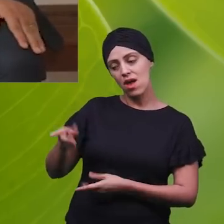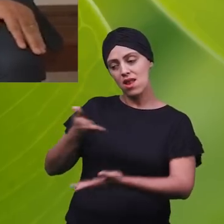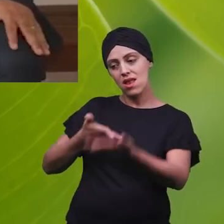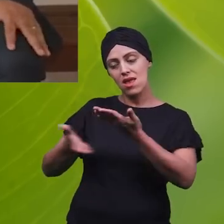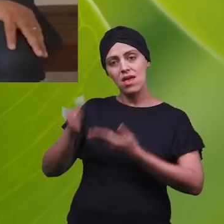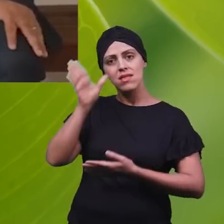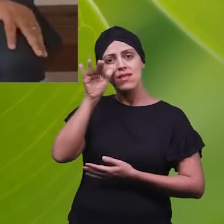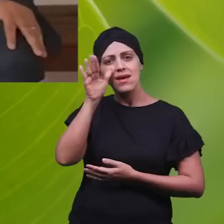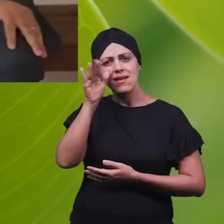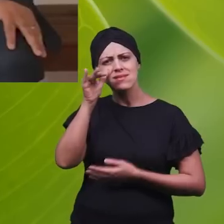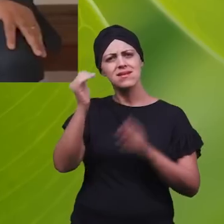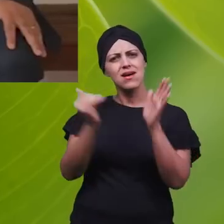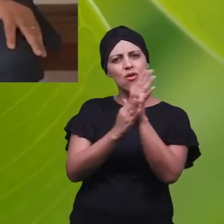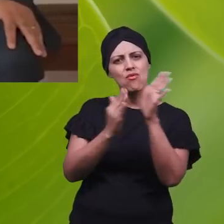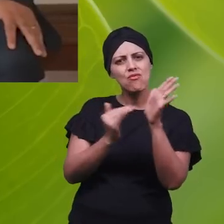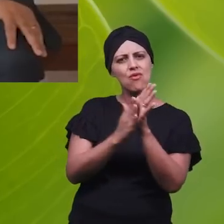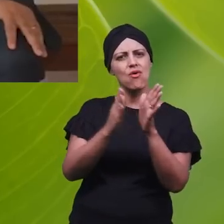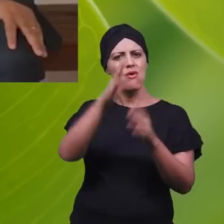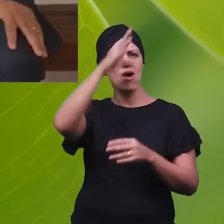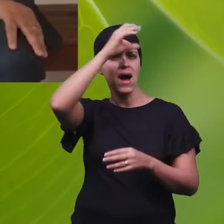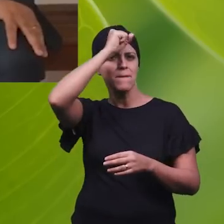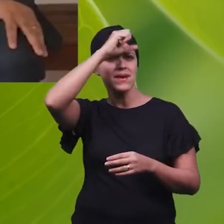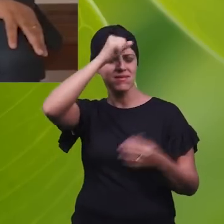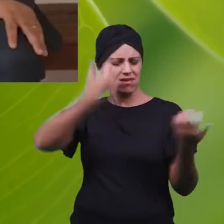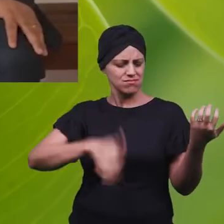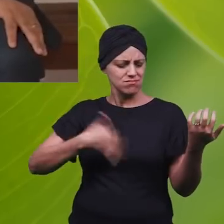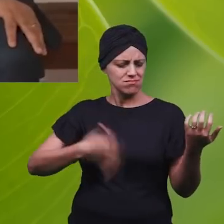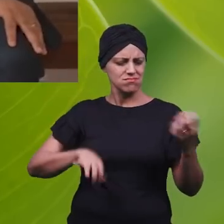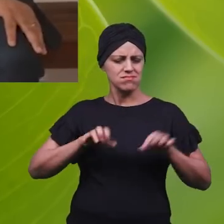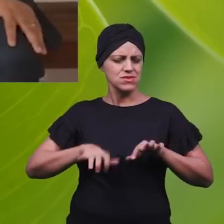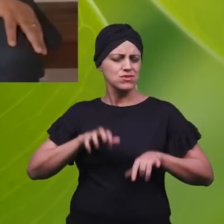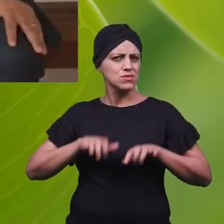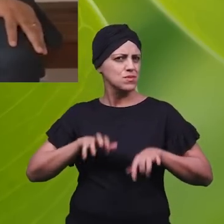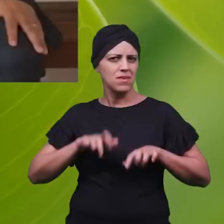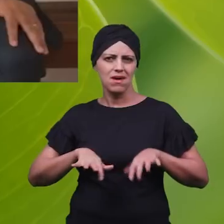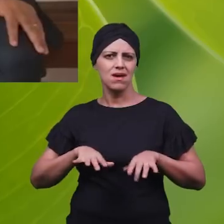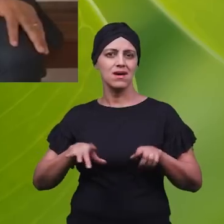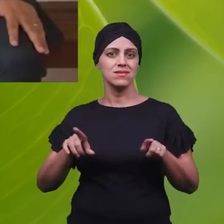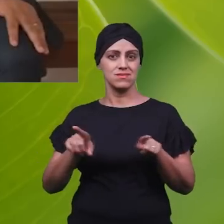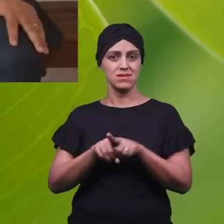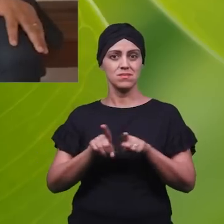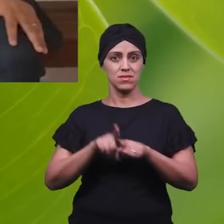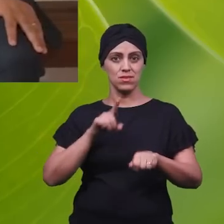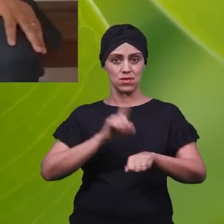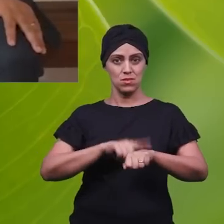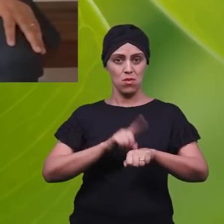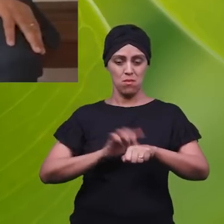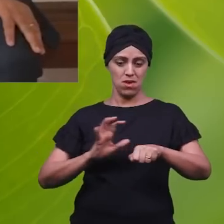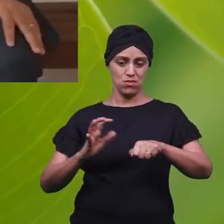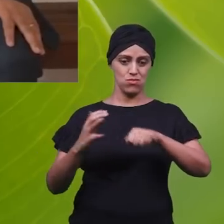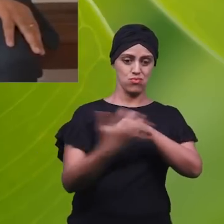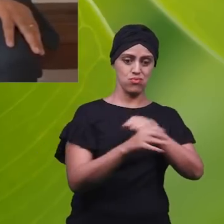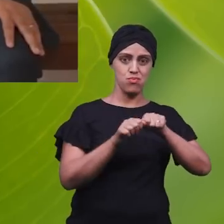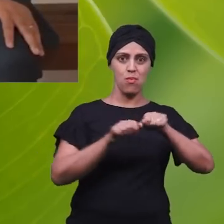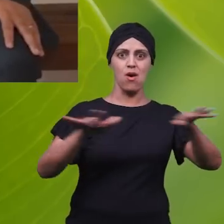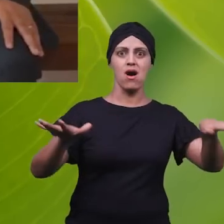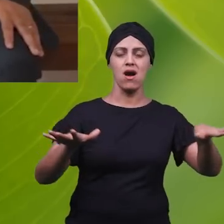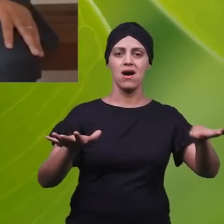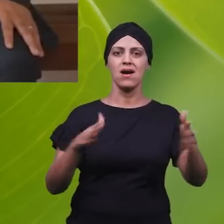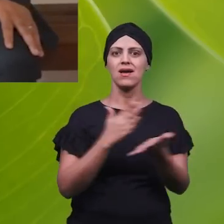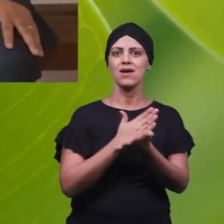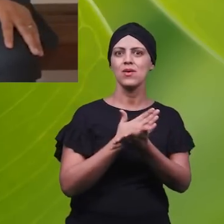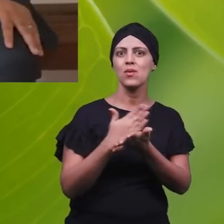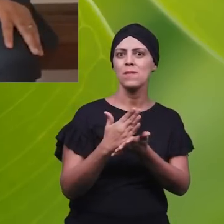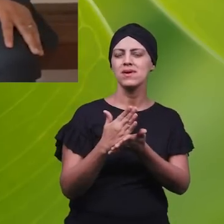o envolvimento com o louvor, com o aprendizado do instrumento, até mesmo durante a pandemia, quando iniciou, né,